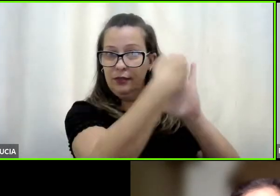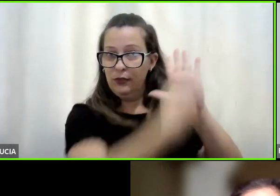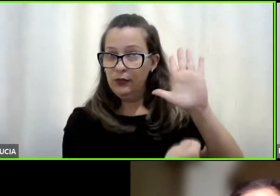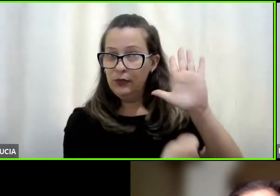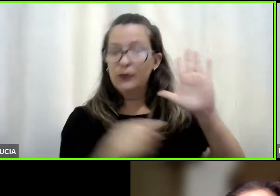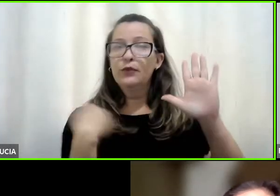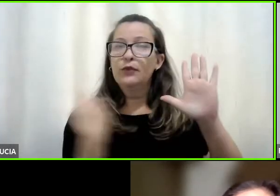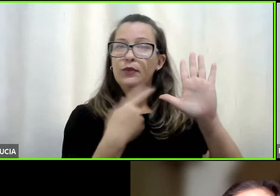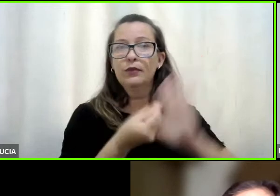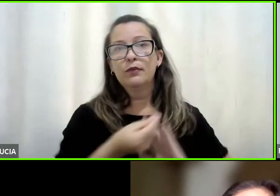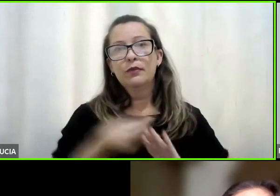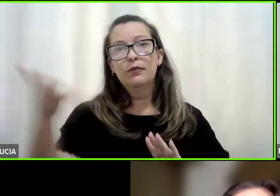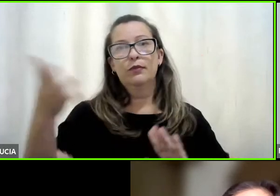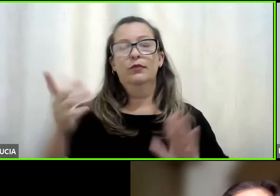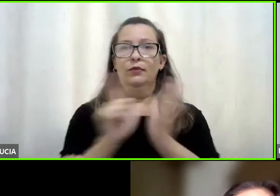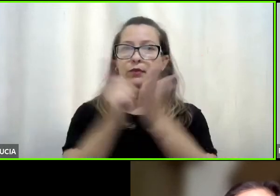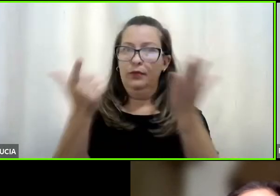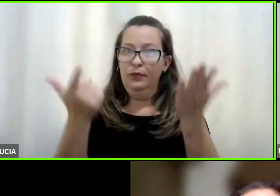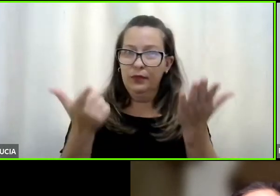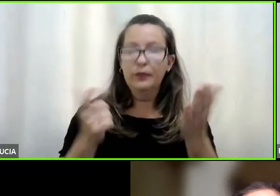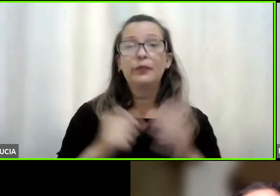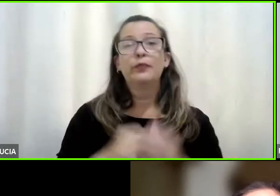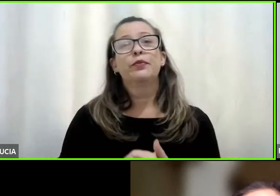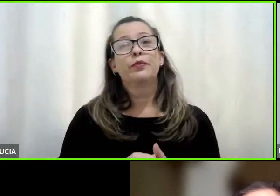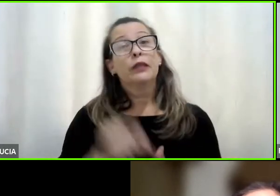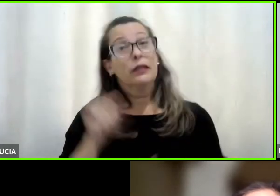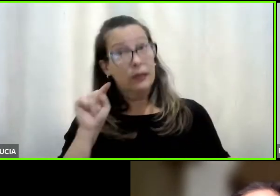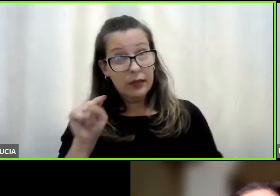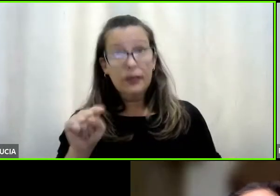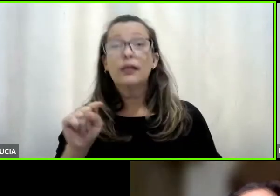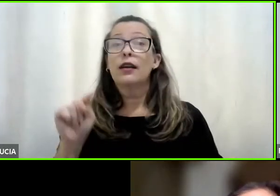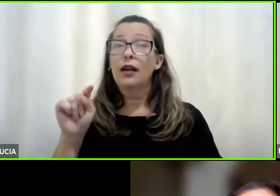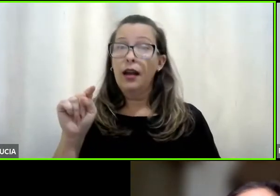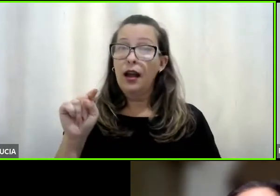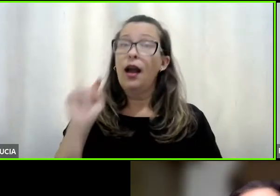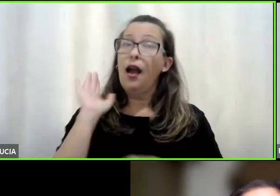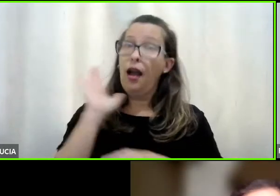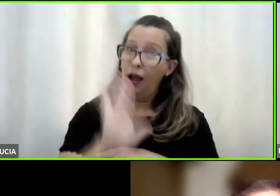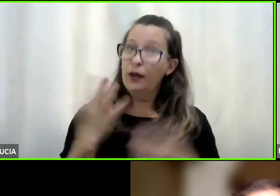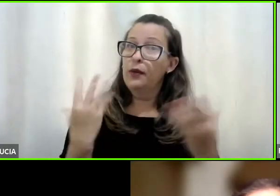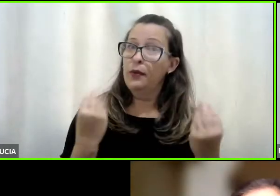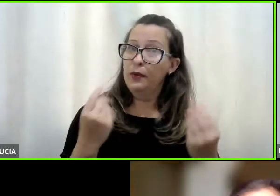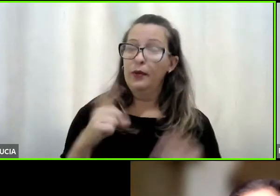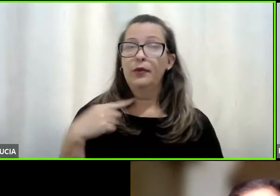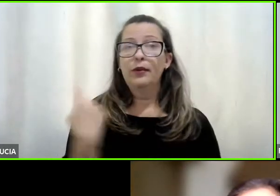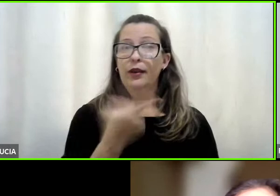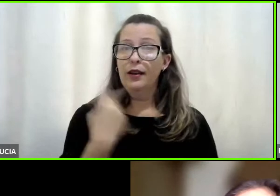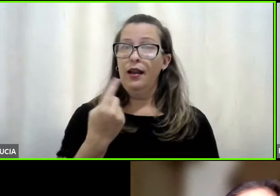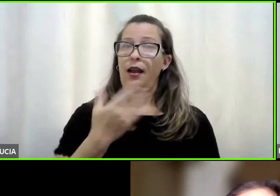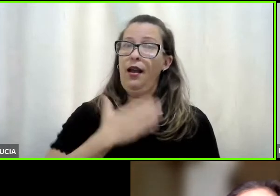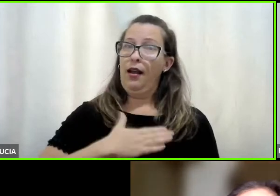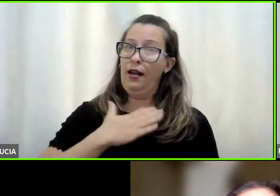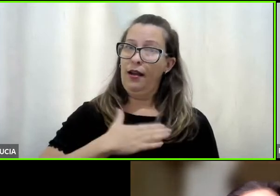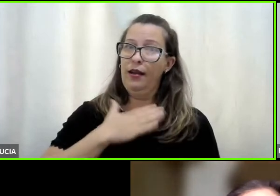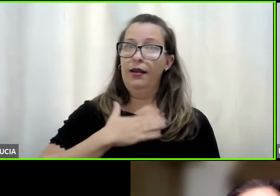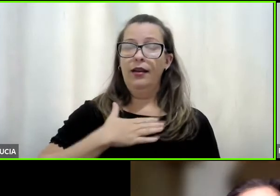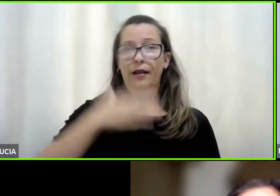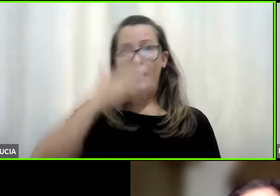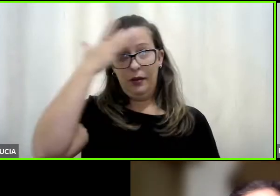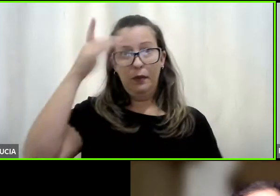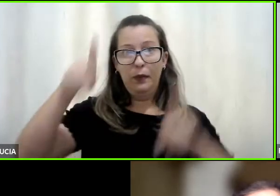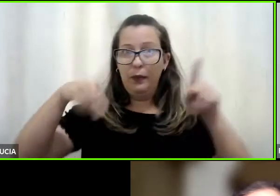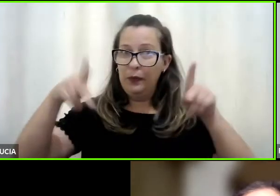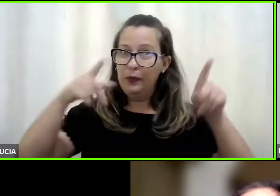a imprensa. Então, isso ajudou também bastante para a gente acalmar a população e